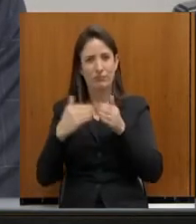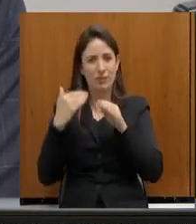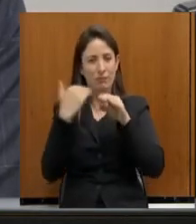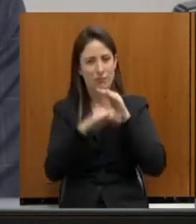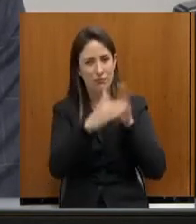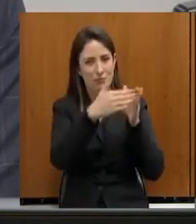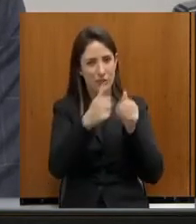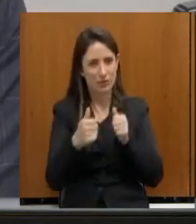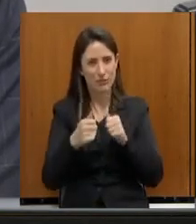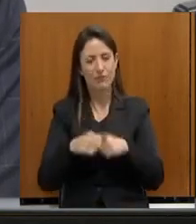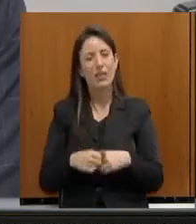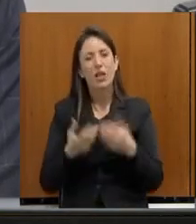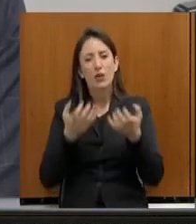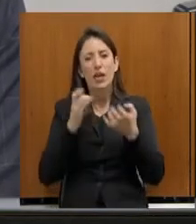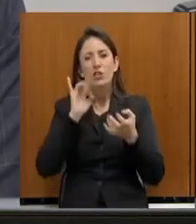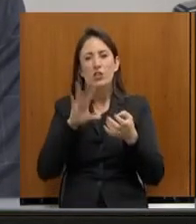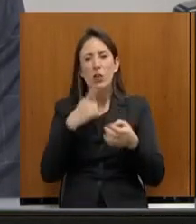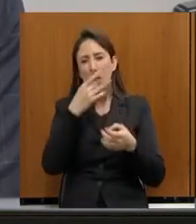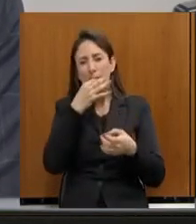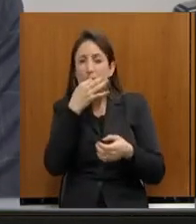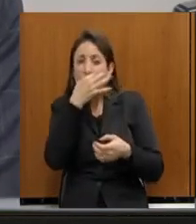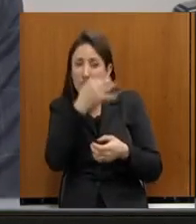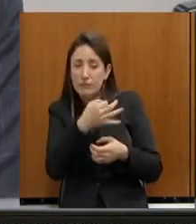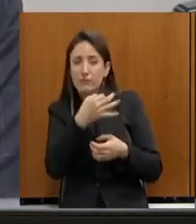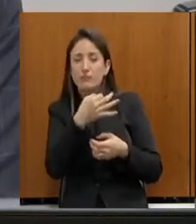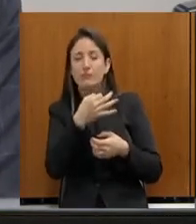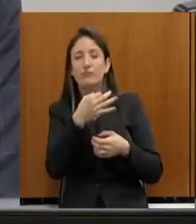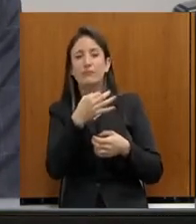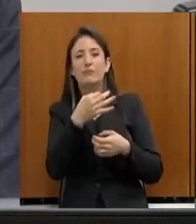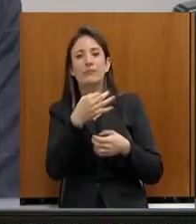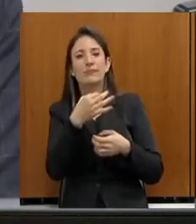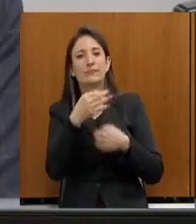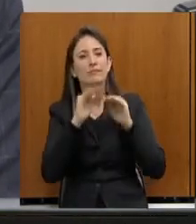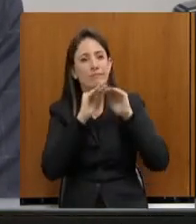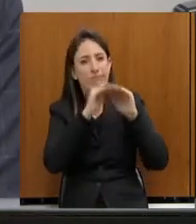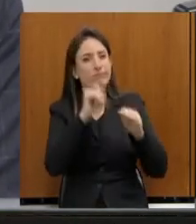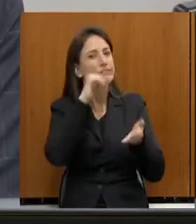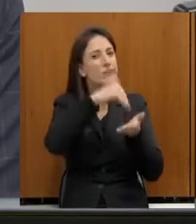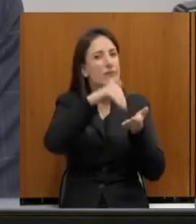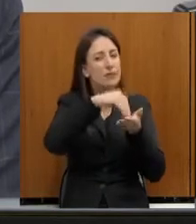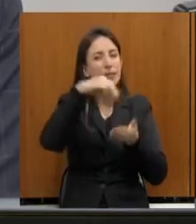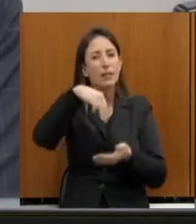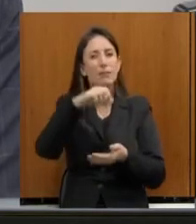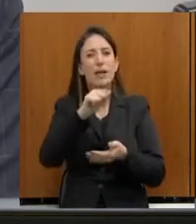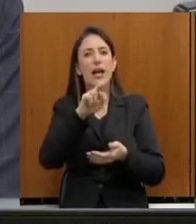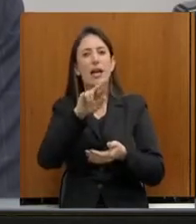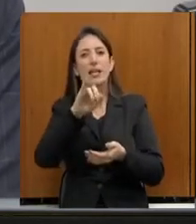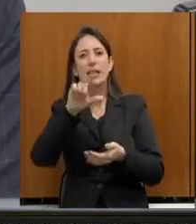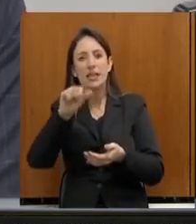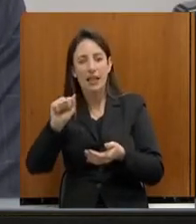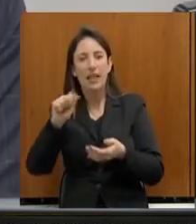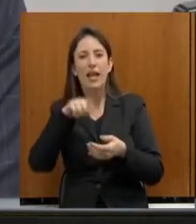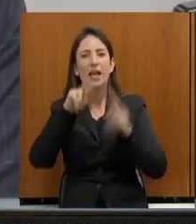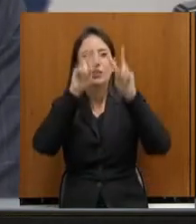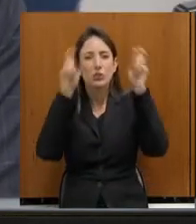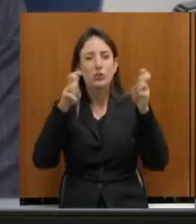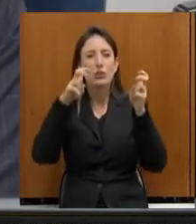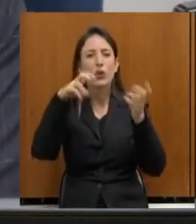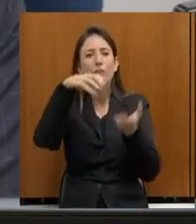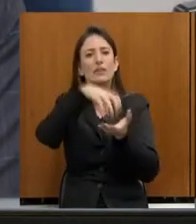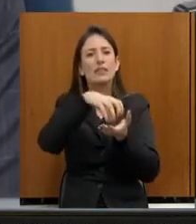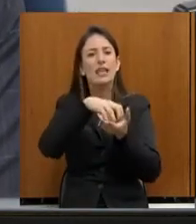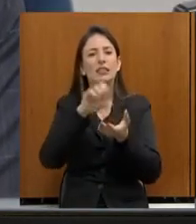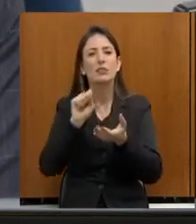quero fazer uma colocação para secretária Marília em relação à sede da suplan Regional